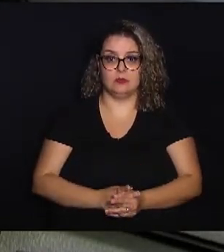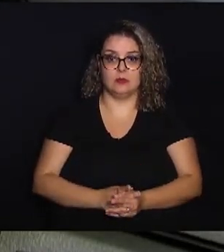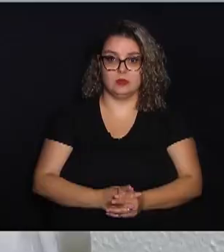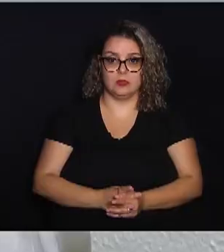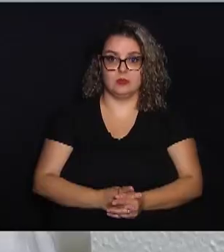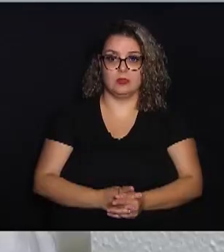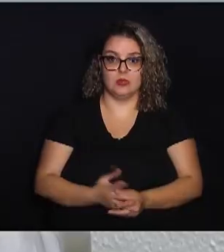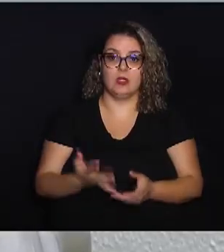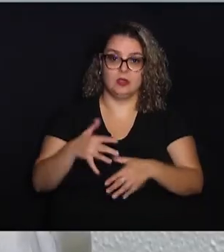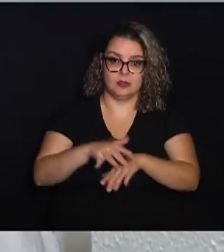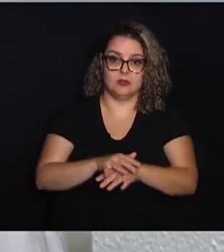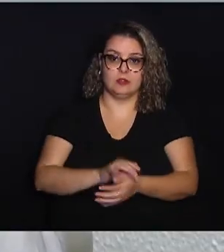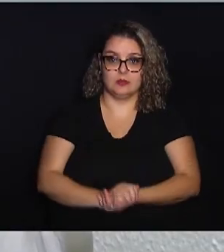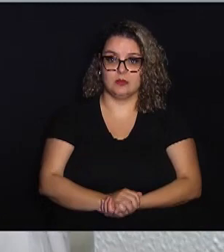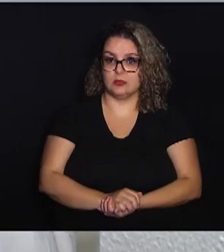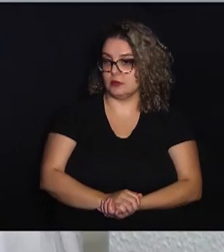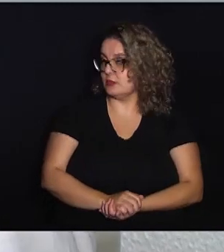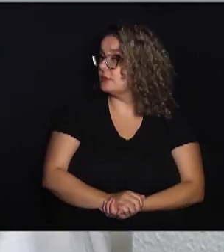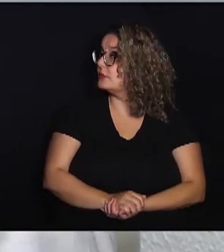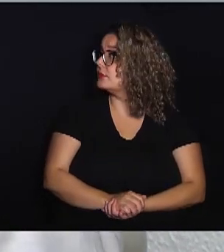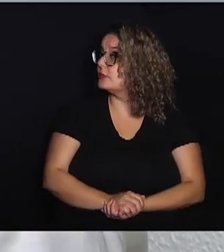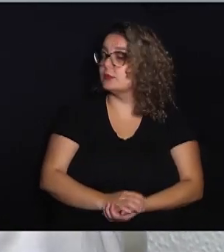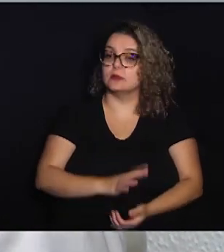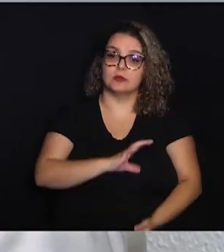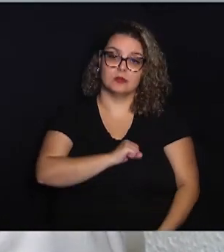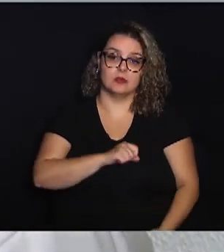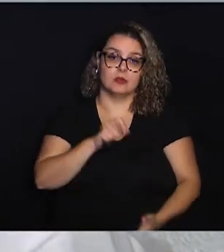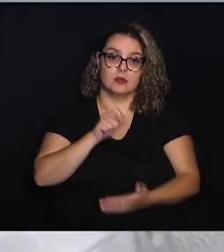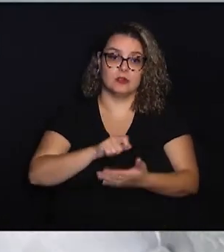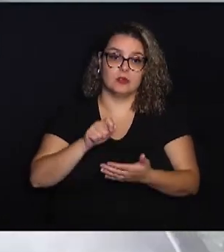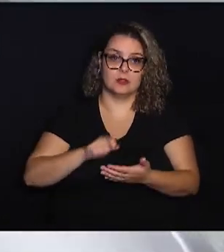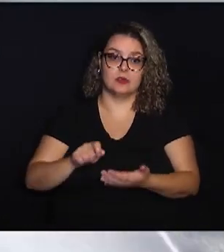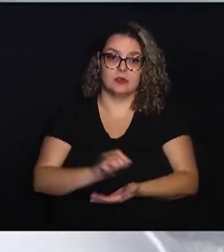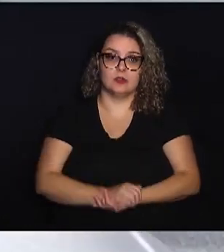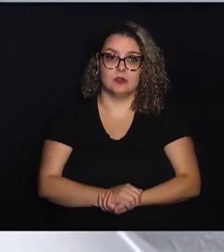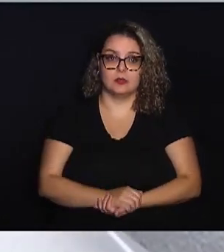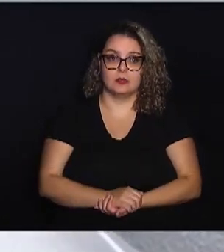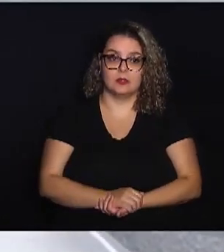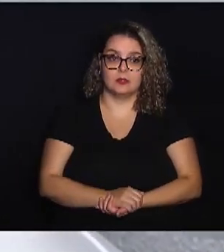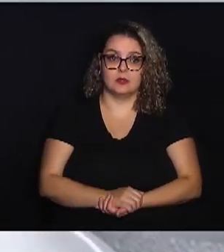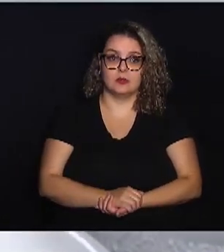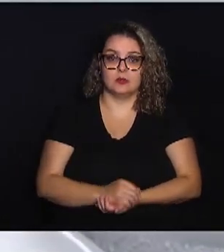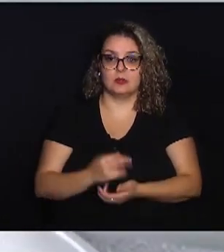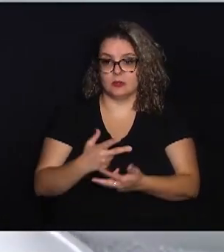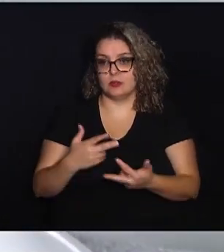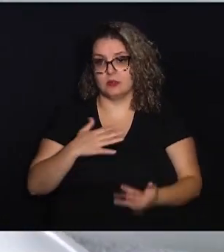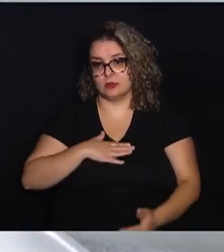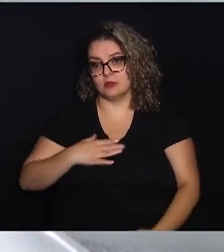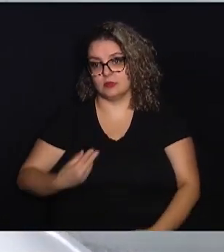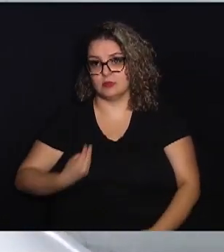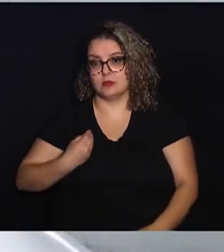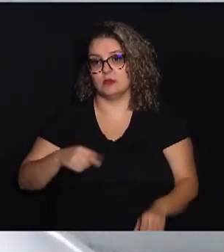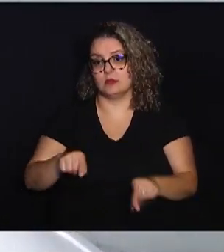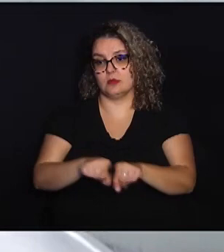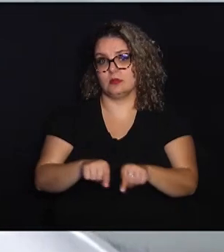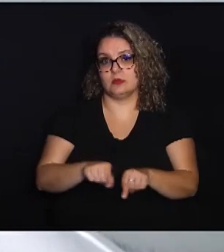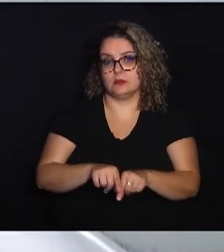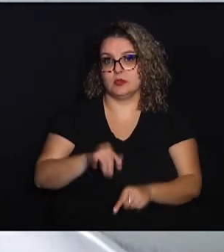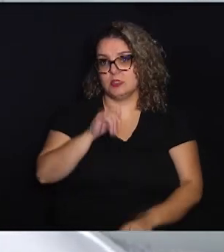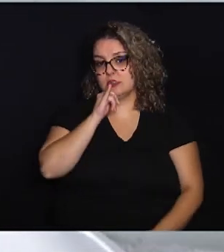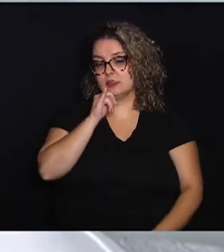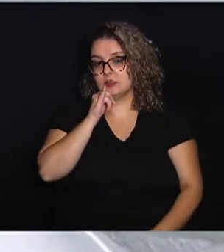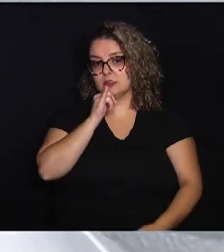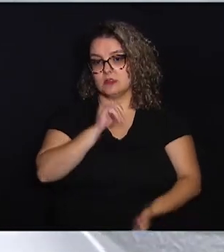inclusivo. Eu gosto de escrever coisas da minha vida também, tipo...